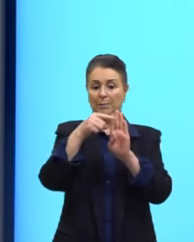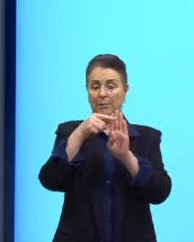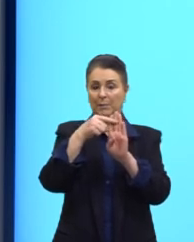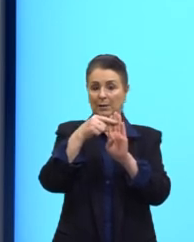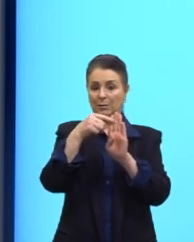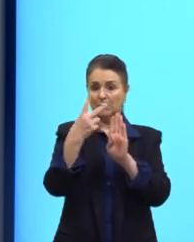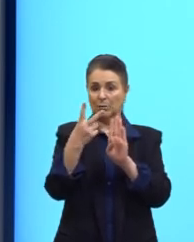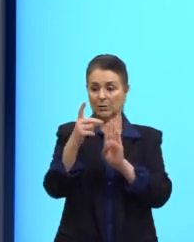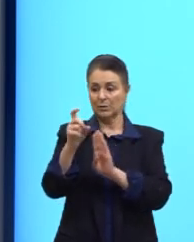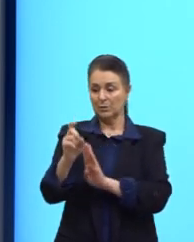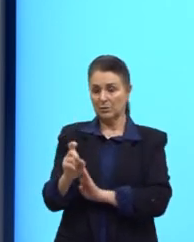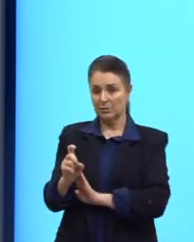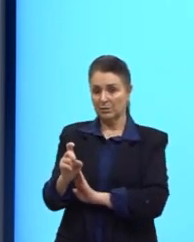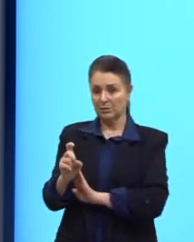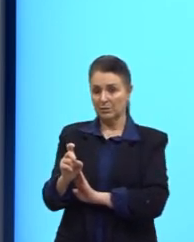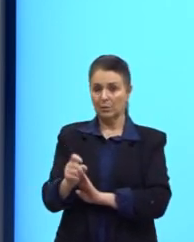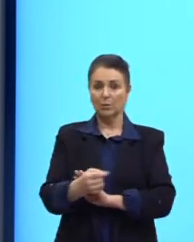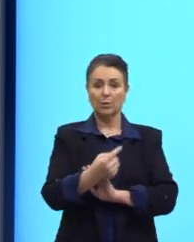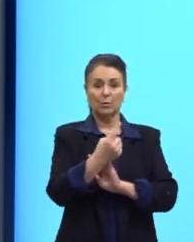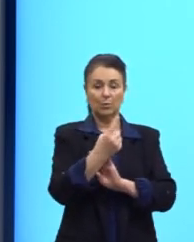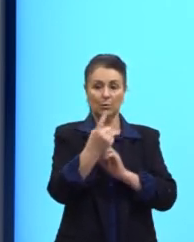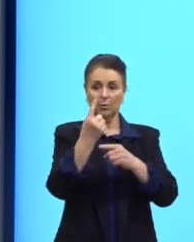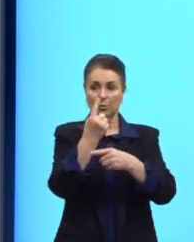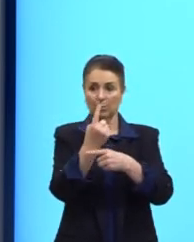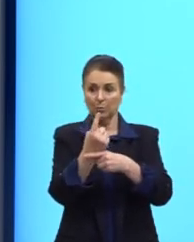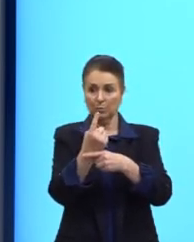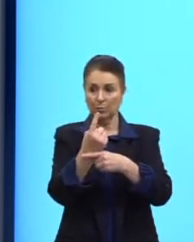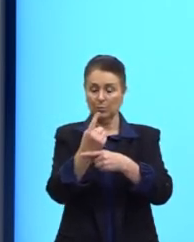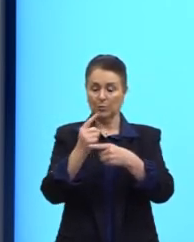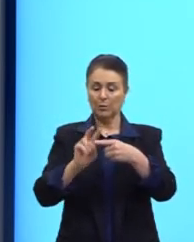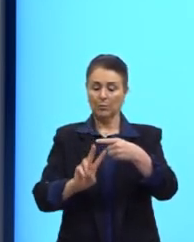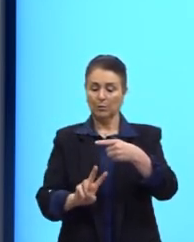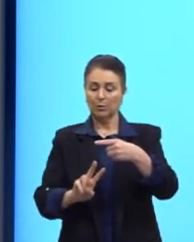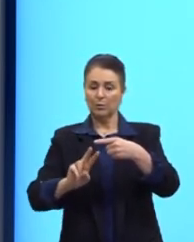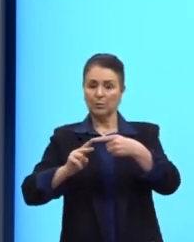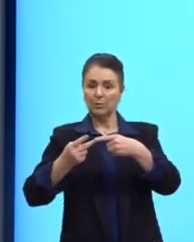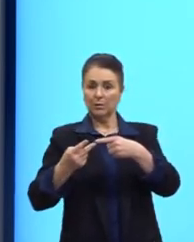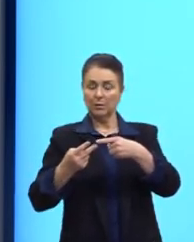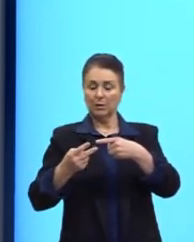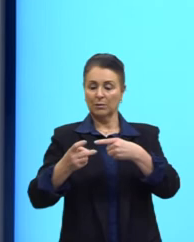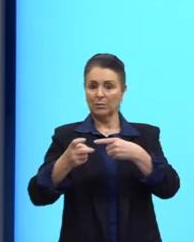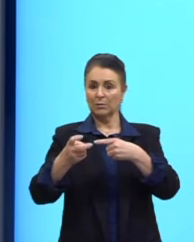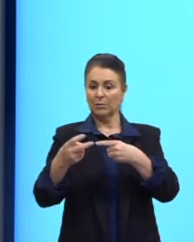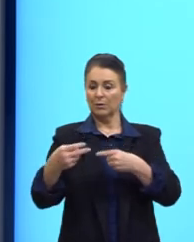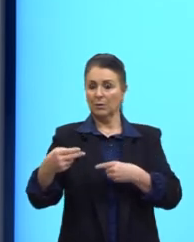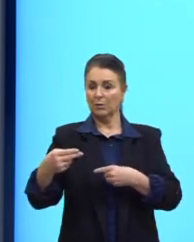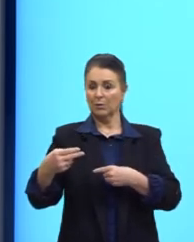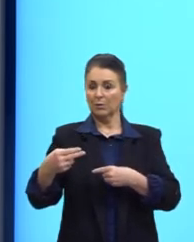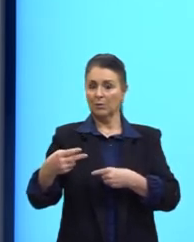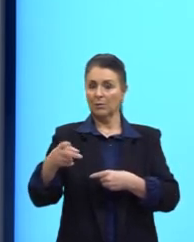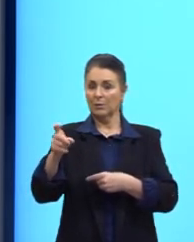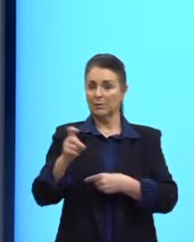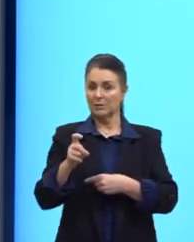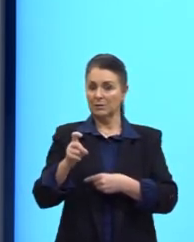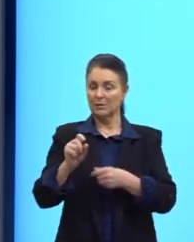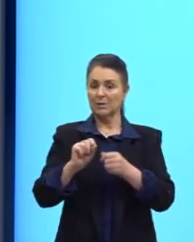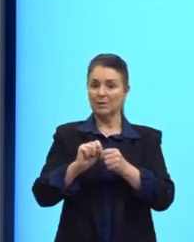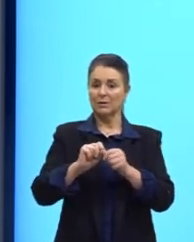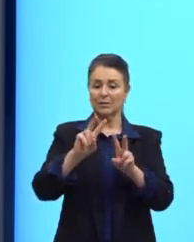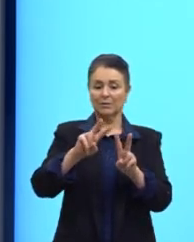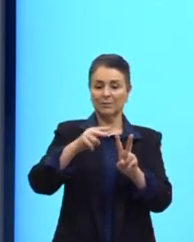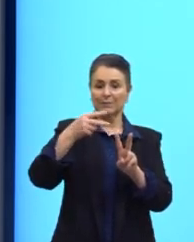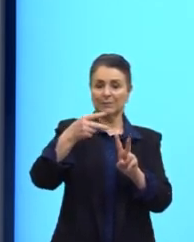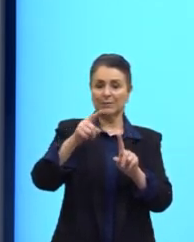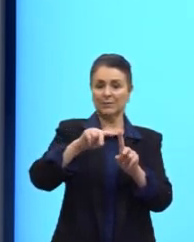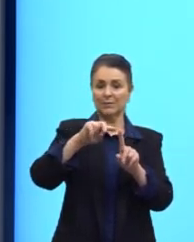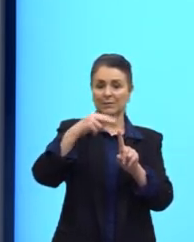a x portanto um sobre dois ao quadrado é igual a x e resolvendo a potência x